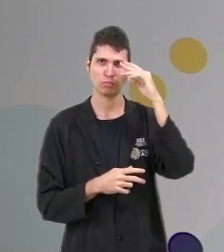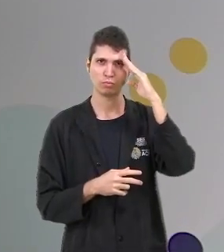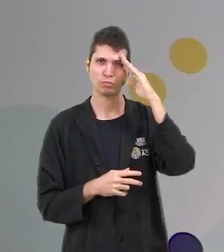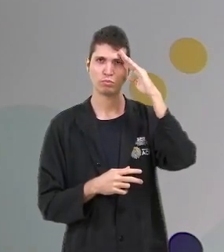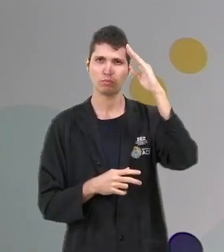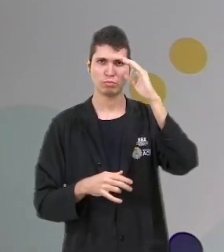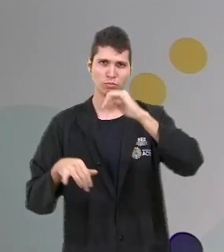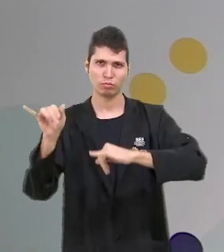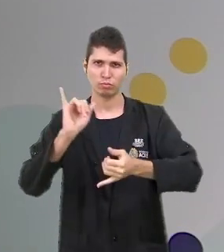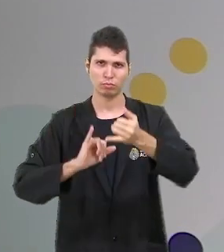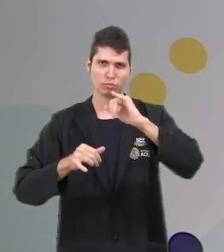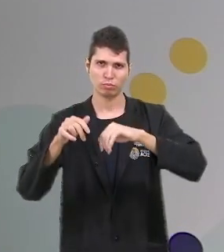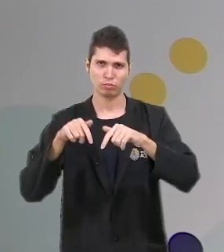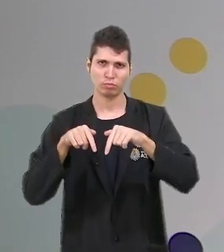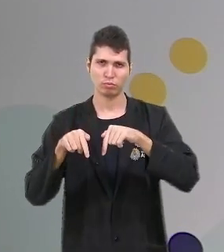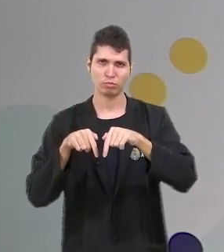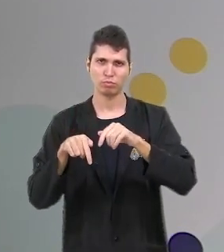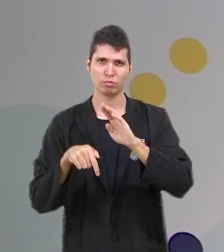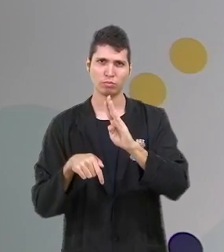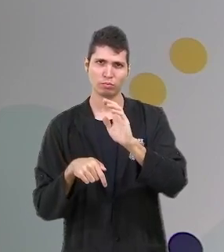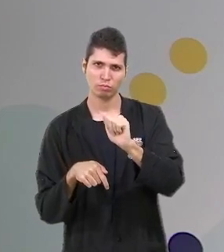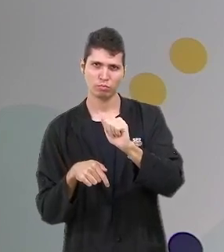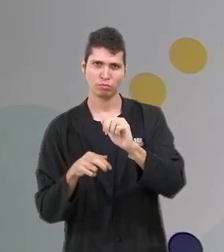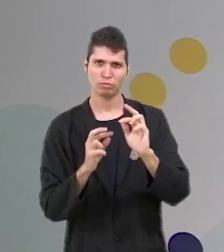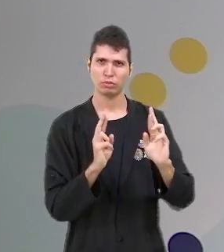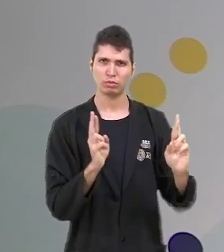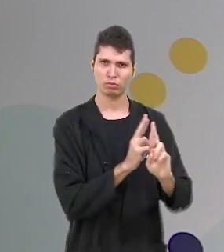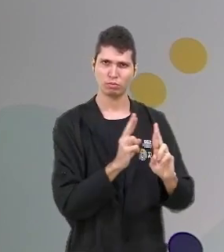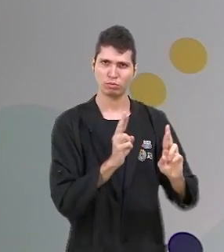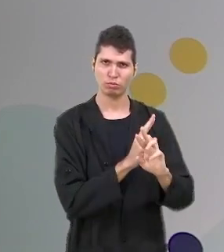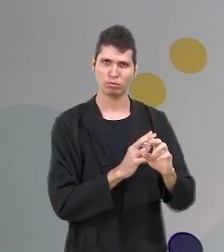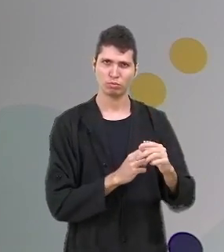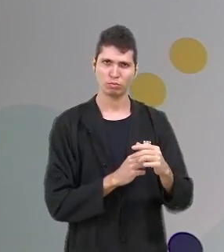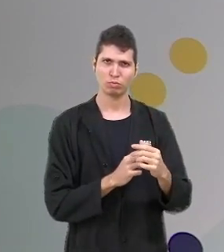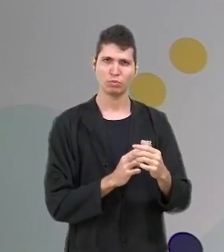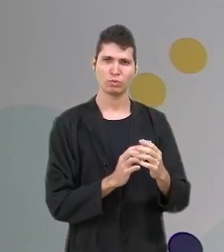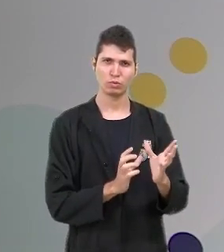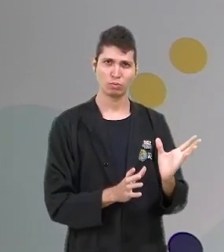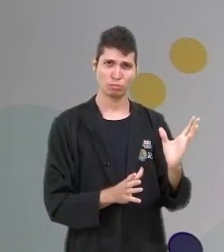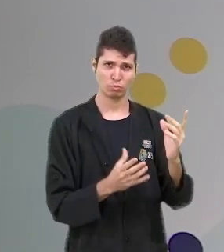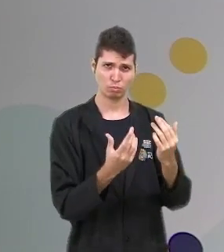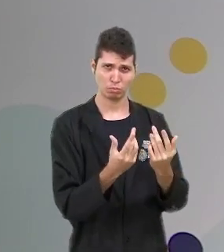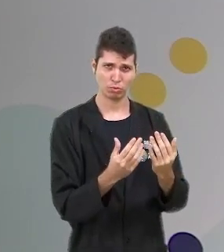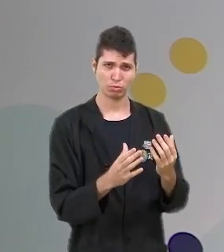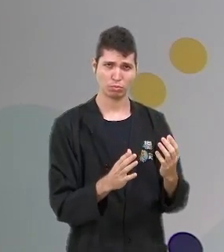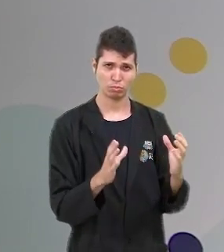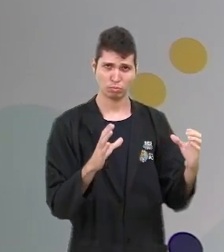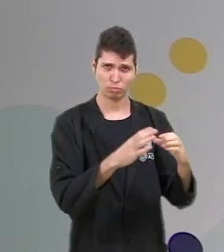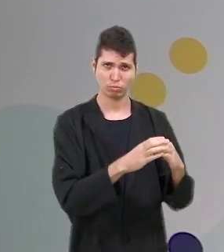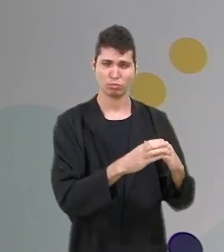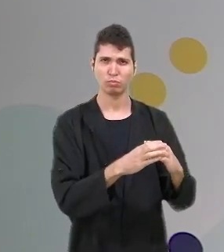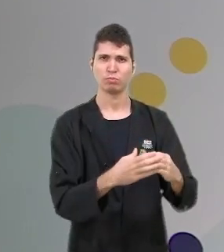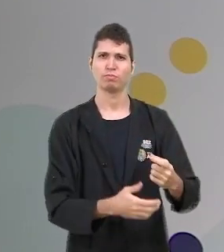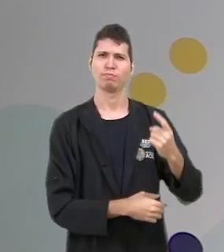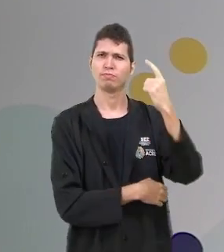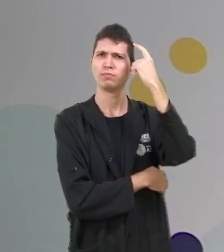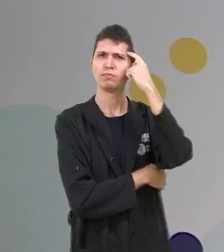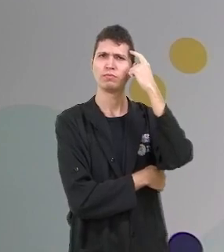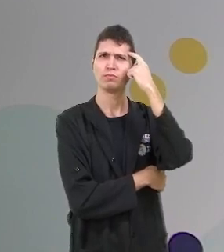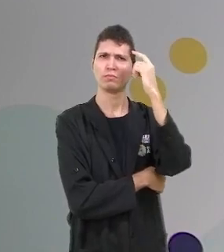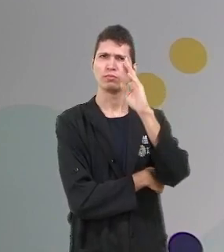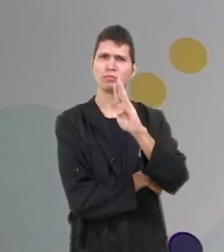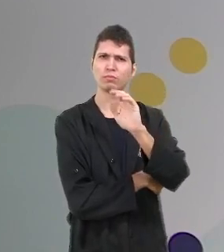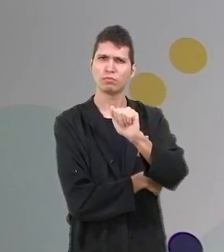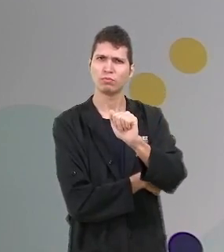elemento químico bário em relação aos outros elementos que estão no mesmo grupo. Será que o bário ele